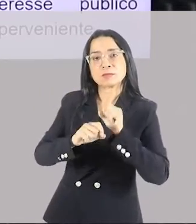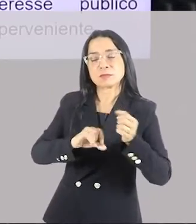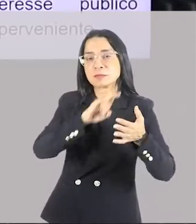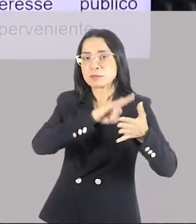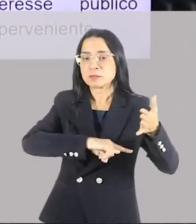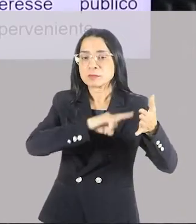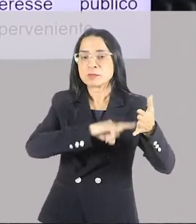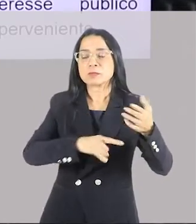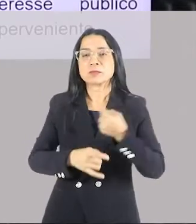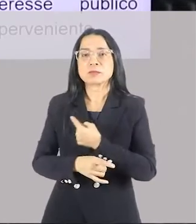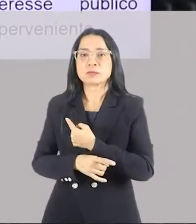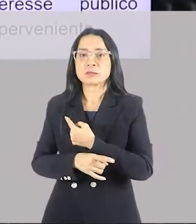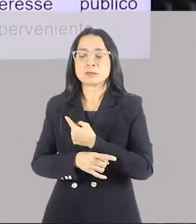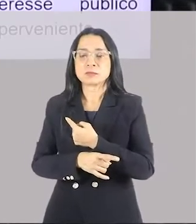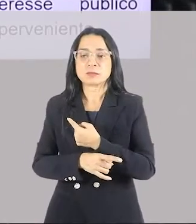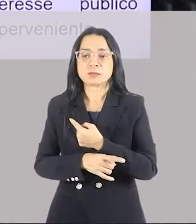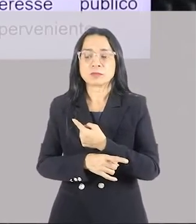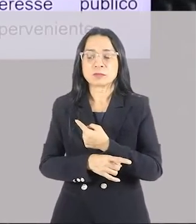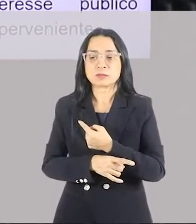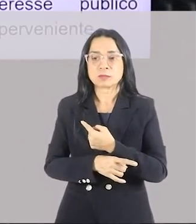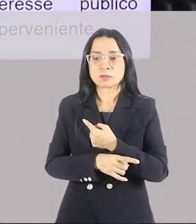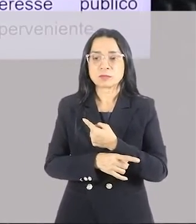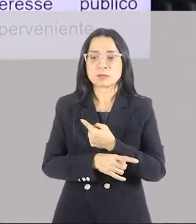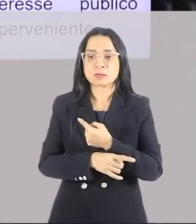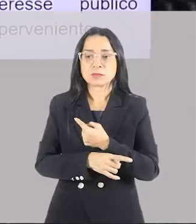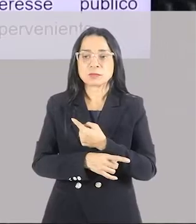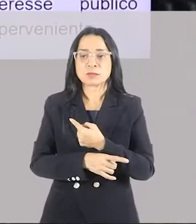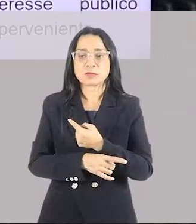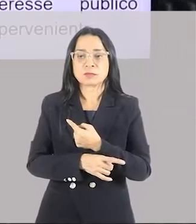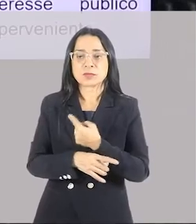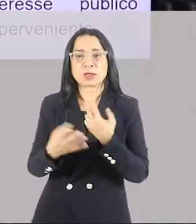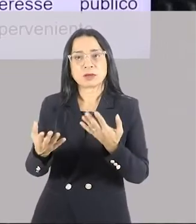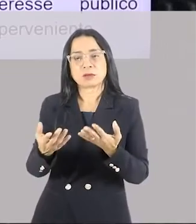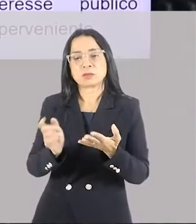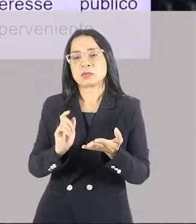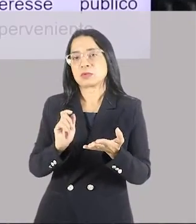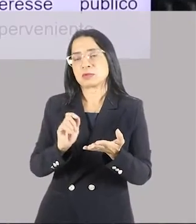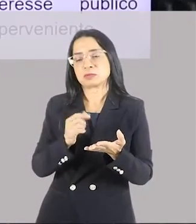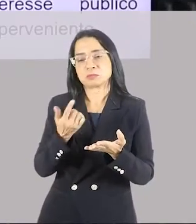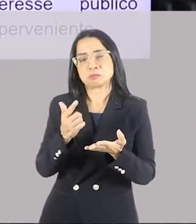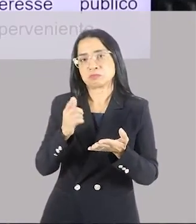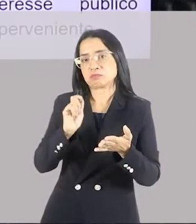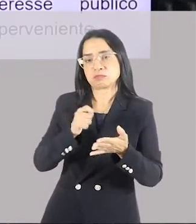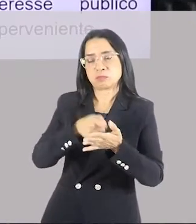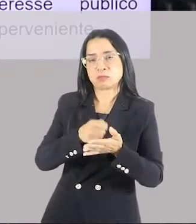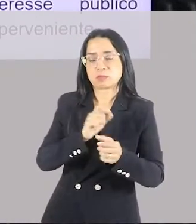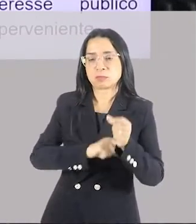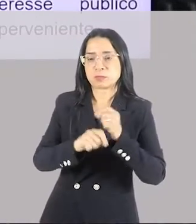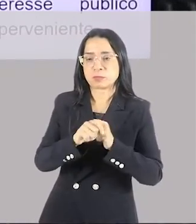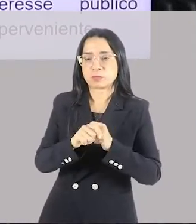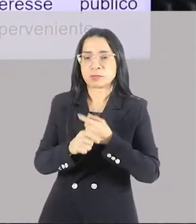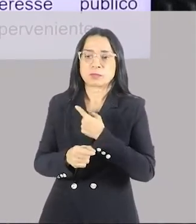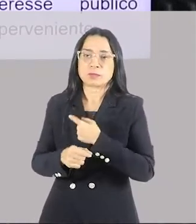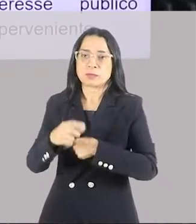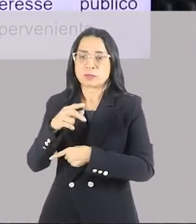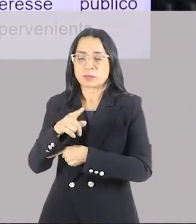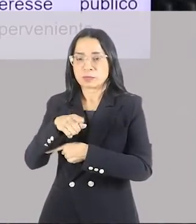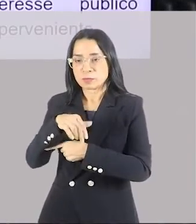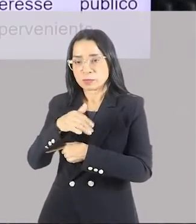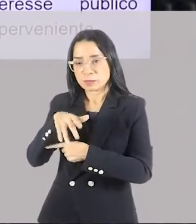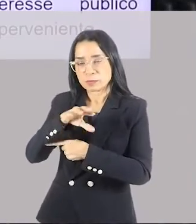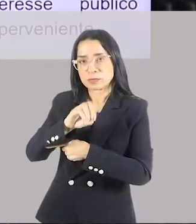de concessão sem nenhum ônus. Já na permissão, a lei prevê